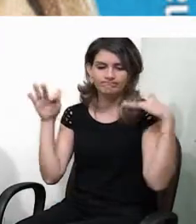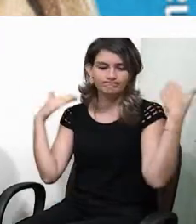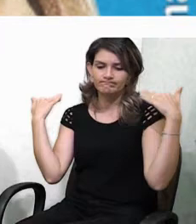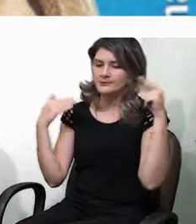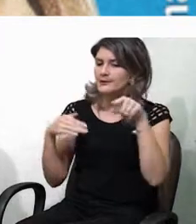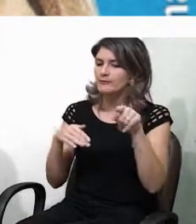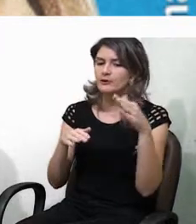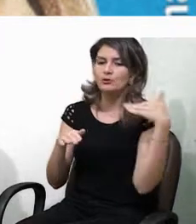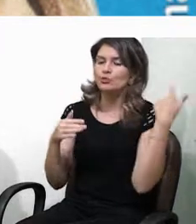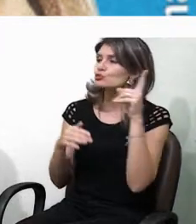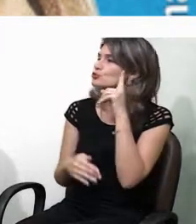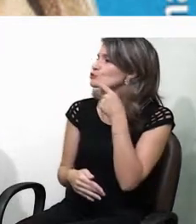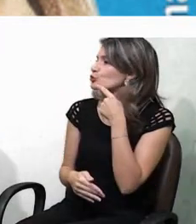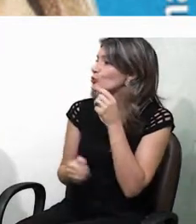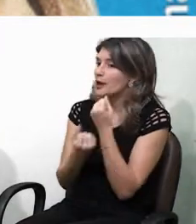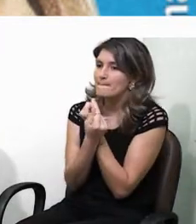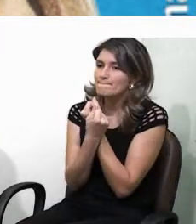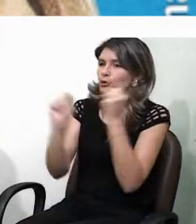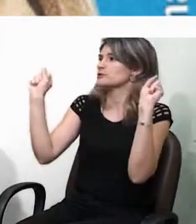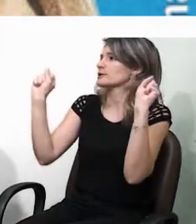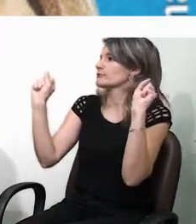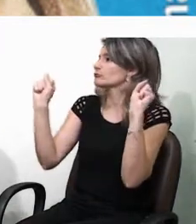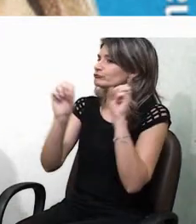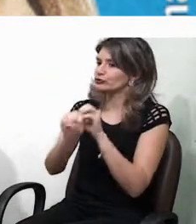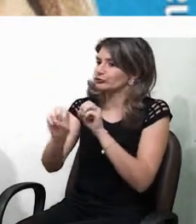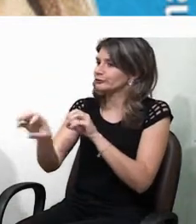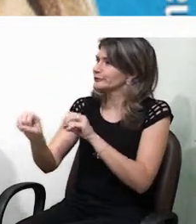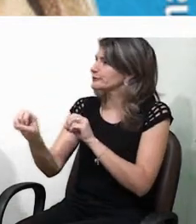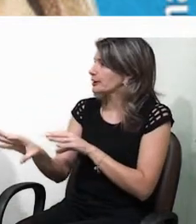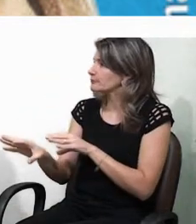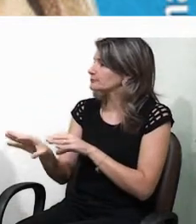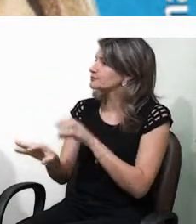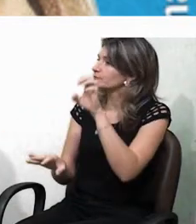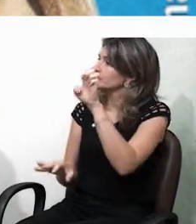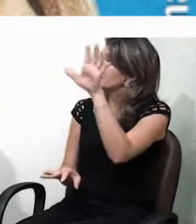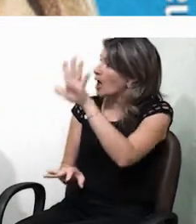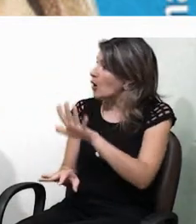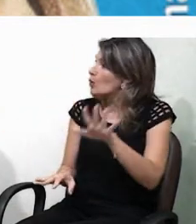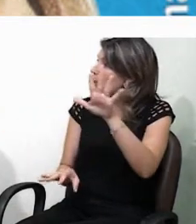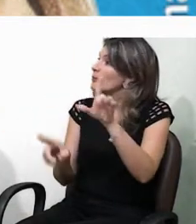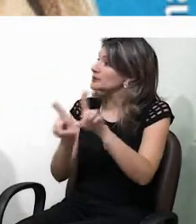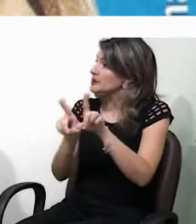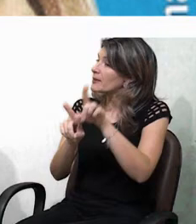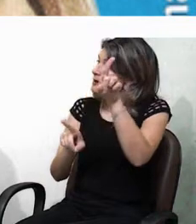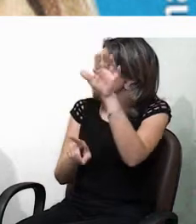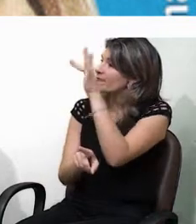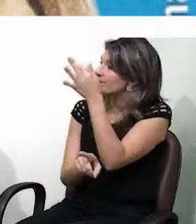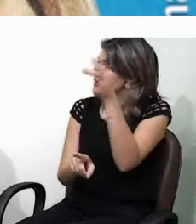era impossível de se ensinar. Lá na Europa, na França em especial,